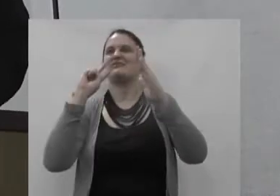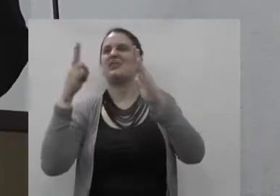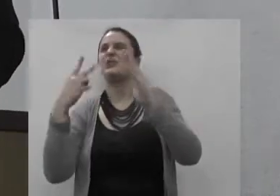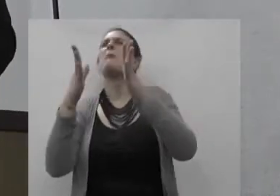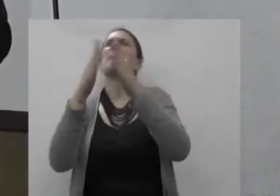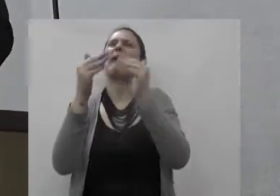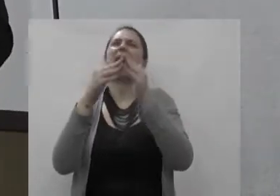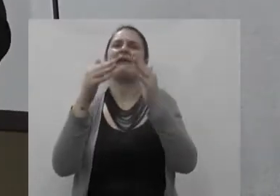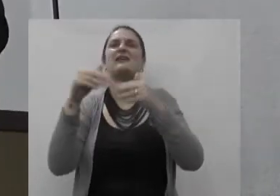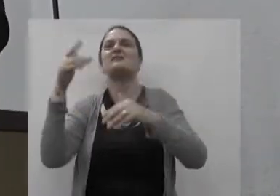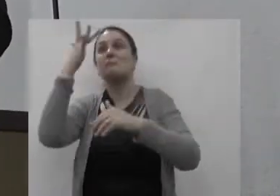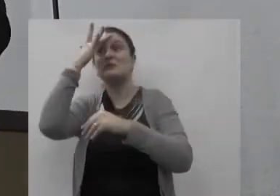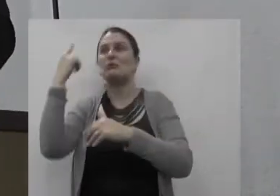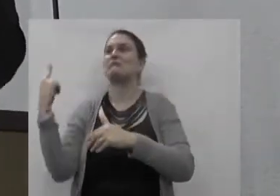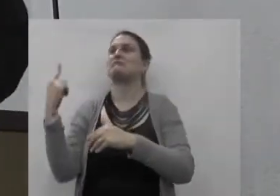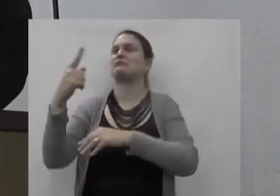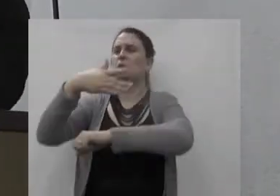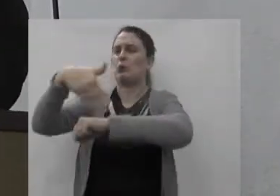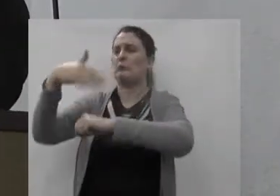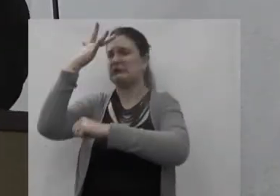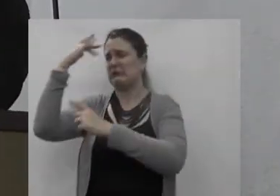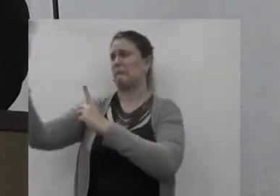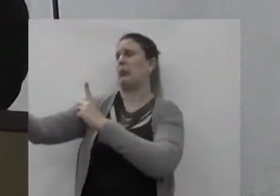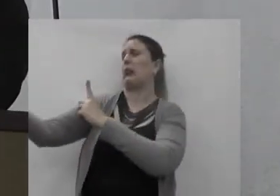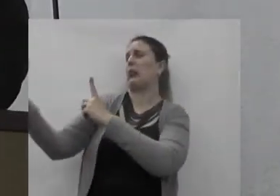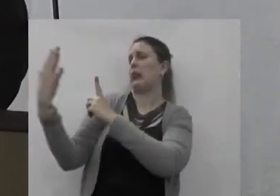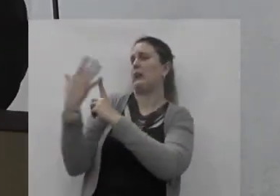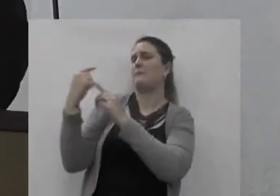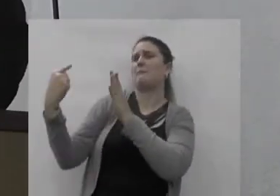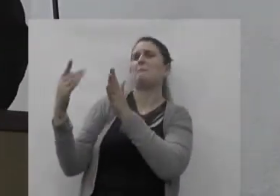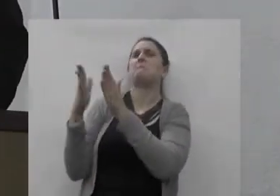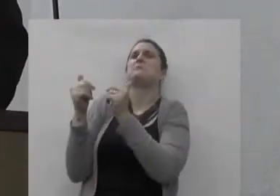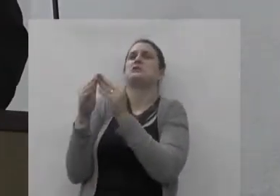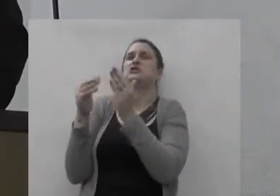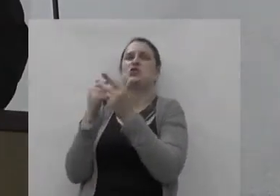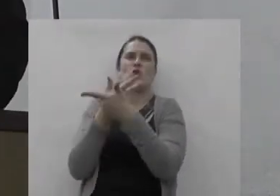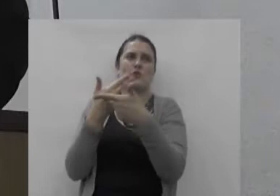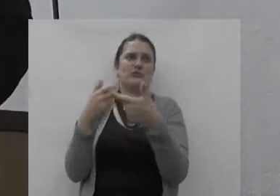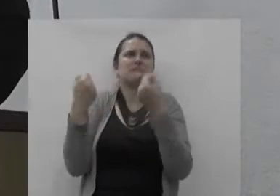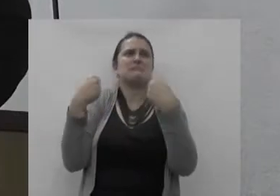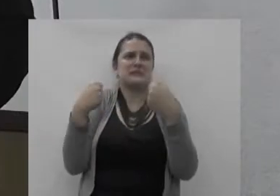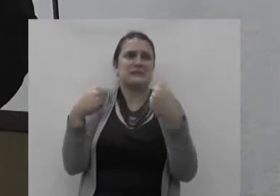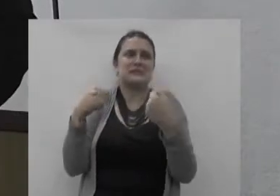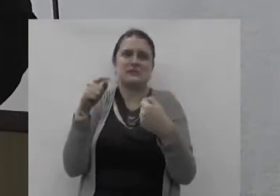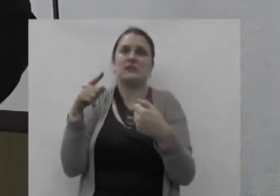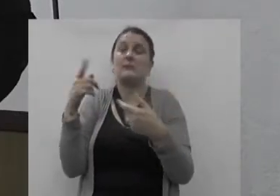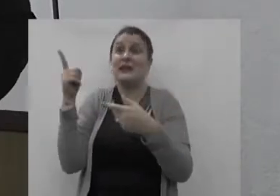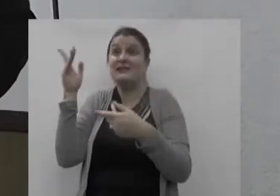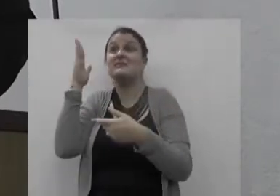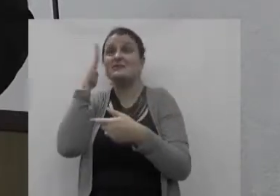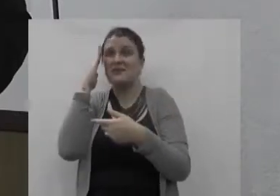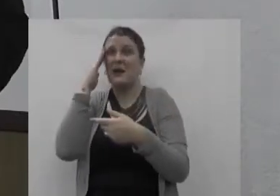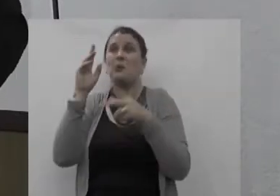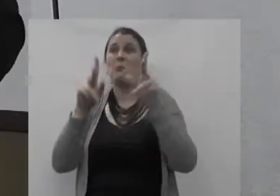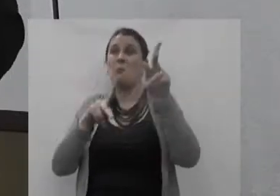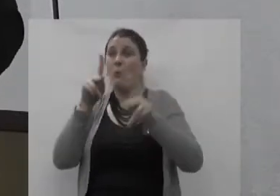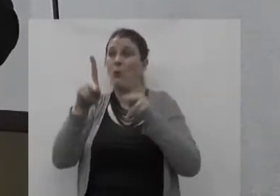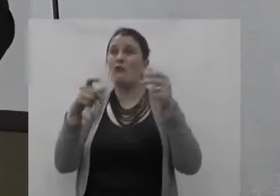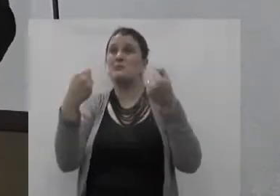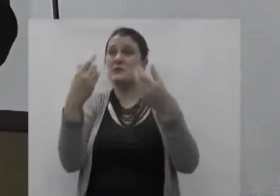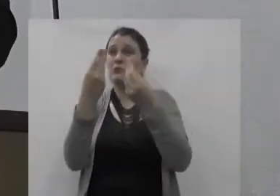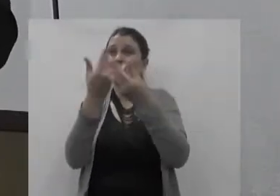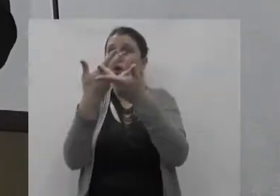ruas, nos lugares de movimento que nós estamos, quando estamos caminhando e conversando com a população.